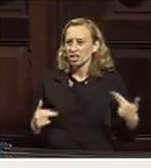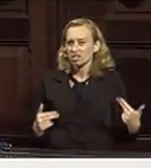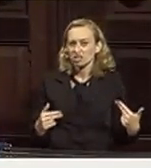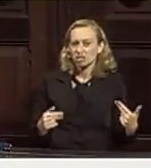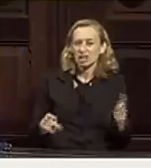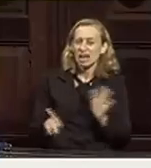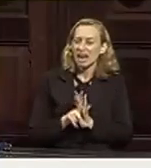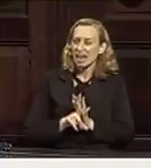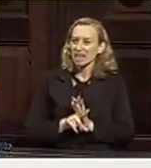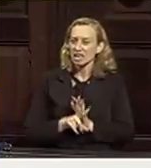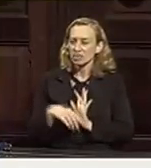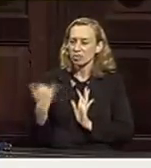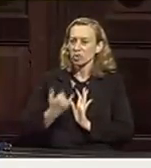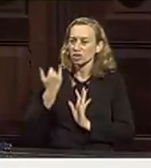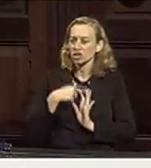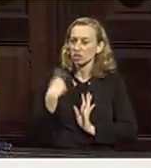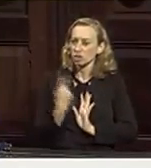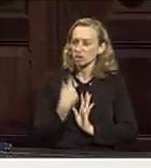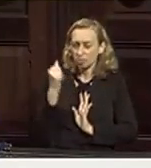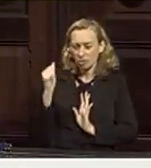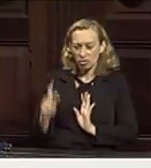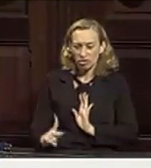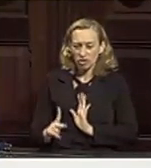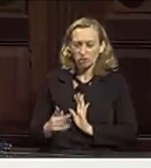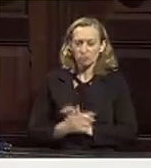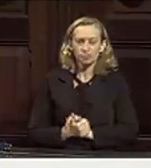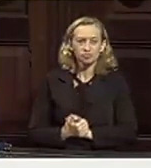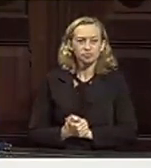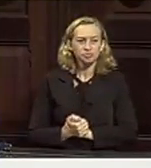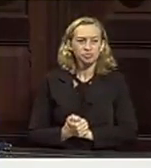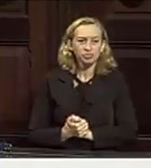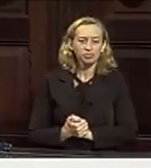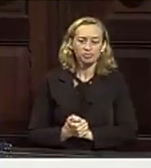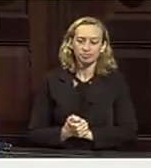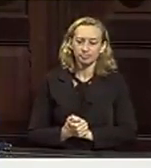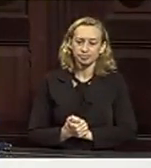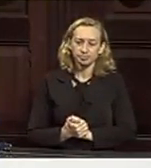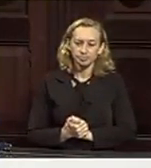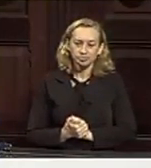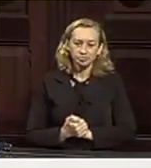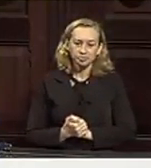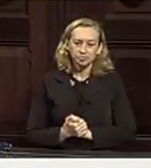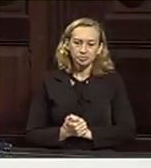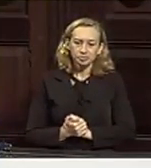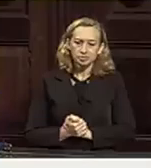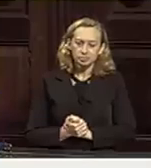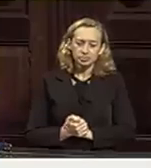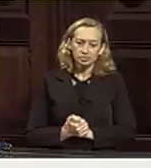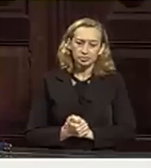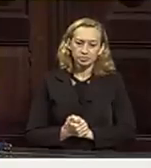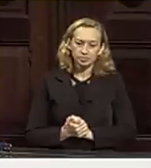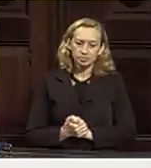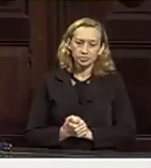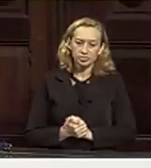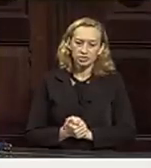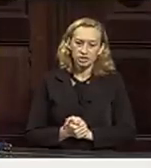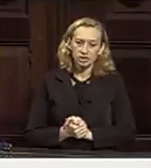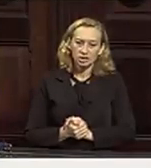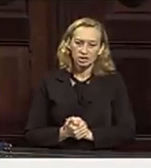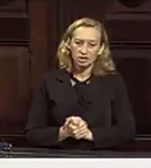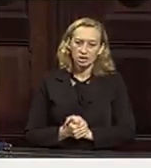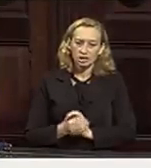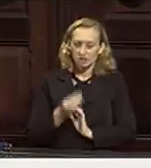importantes, haver uma pressão das bancadas ligadas à Firjan pelo recuo dos direitos